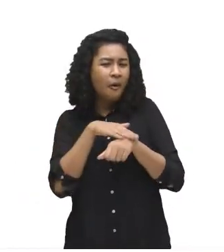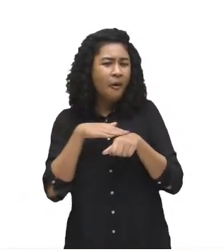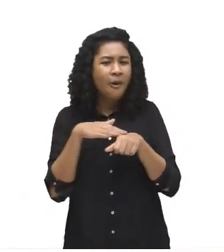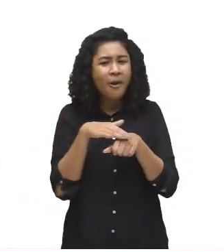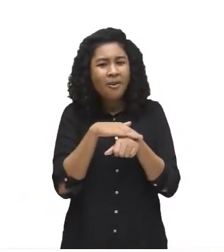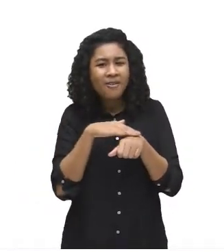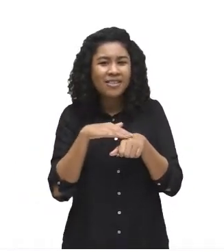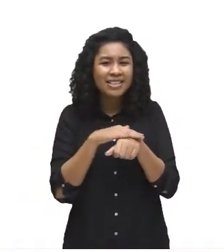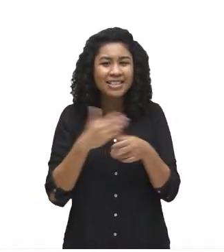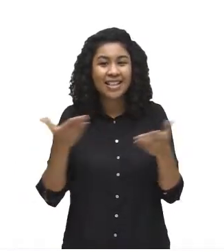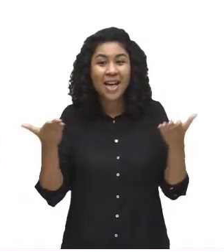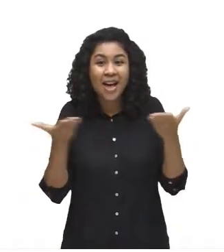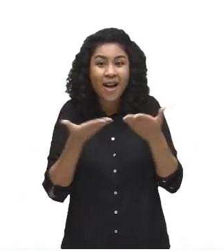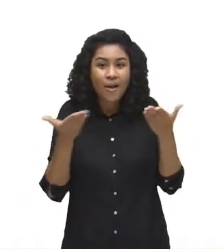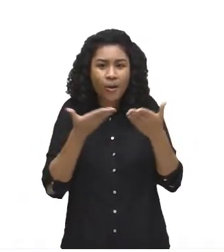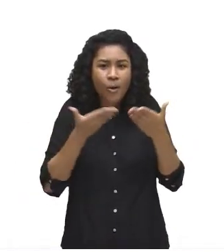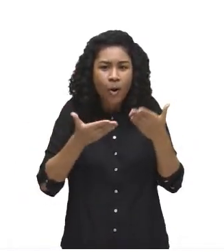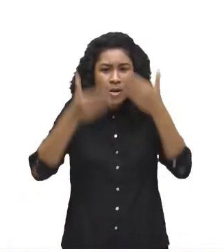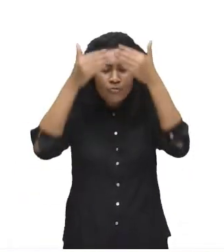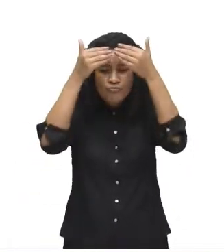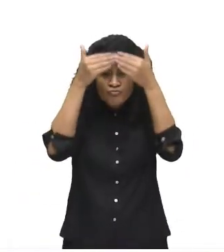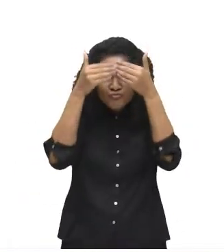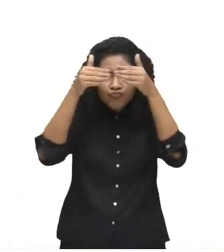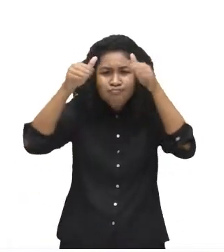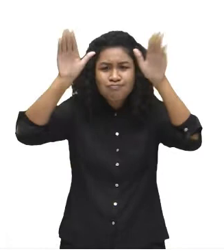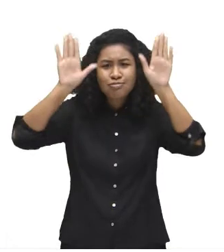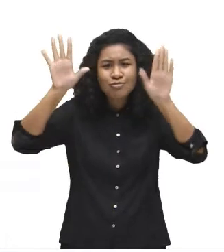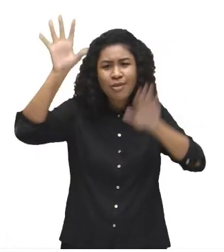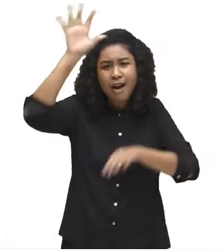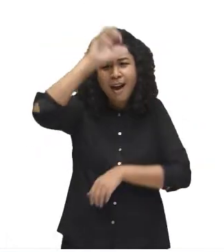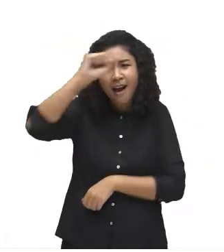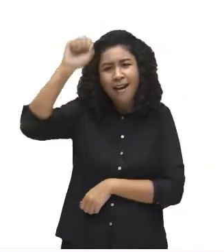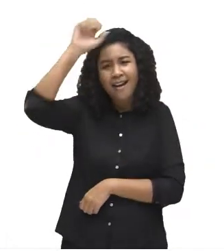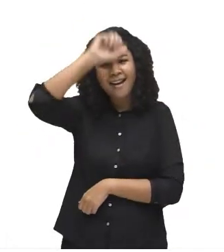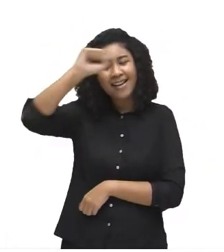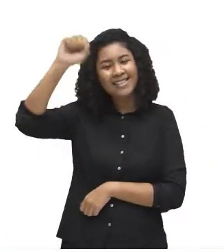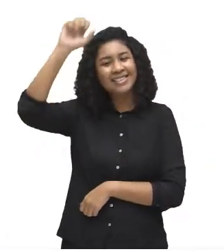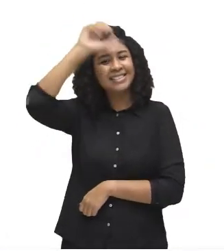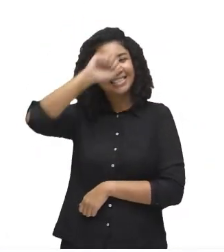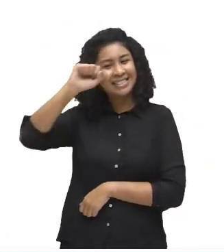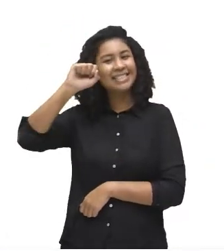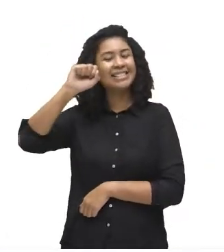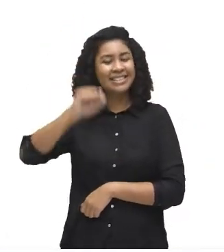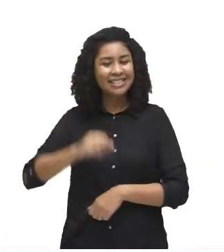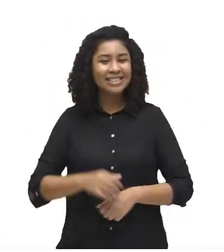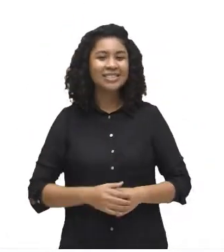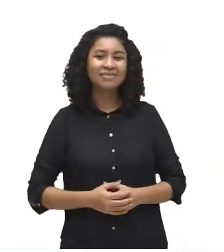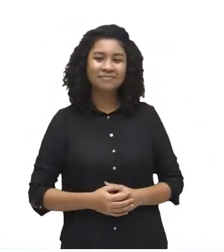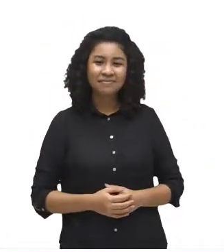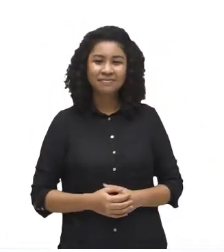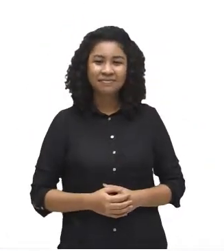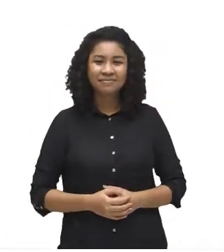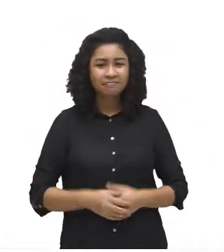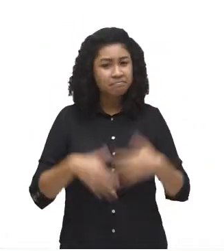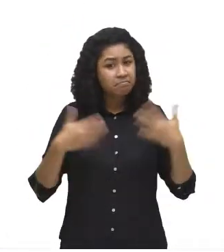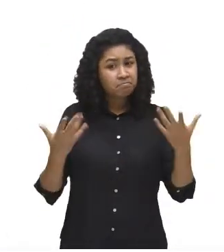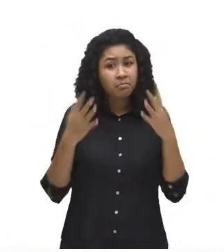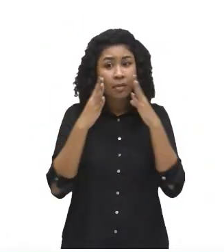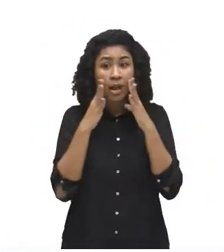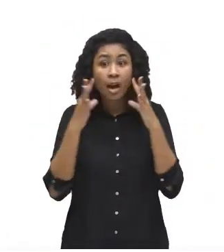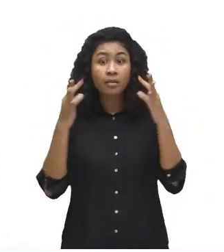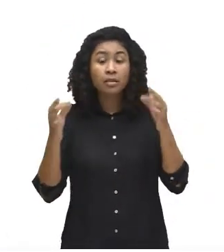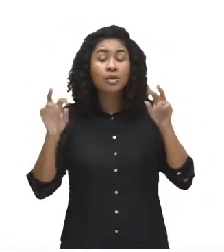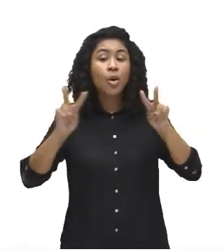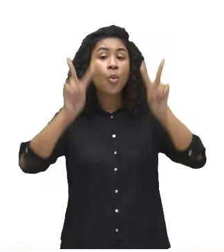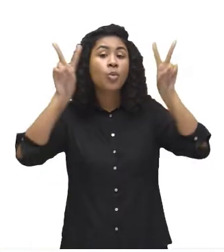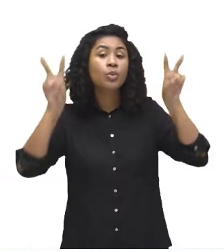para ampliarmos os nossos conhecimentos, então, aprender também, por que não? E observe aí sobre o que